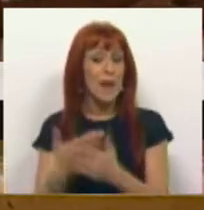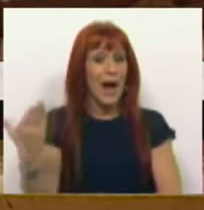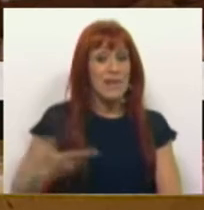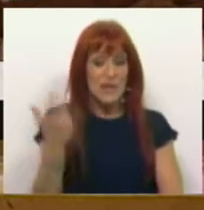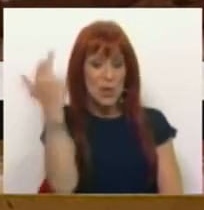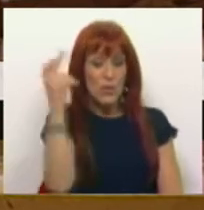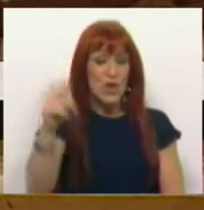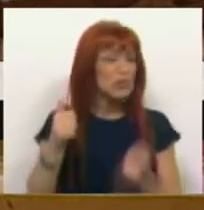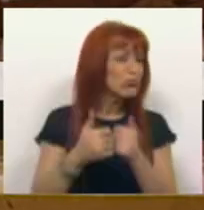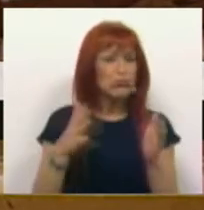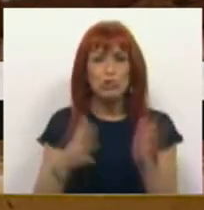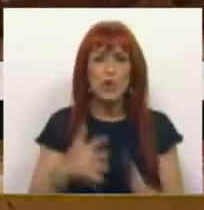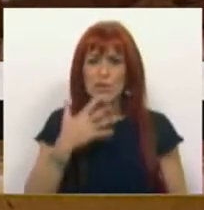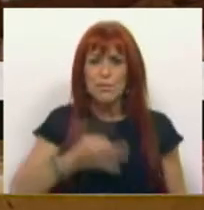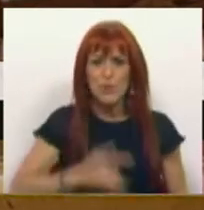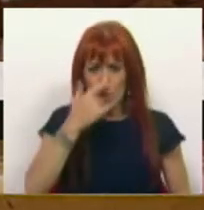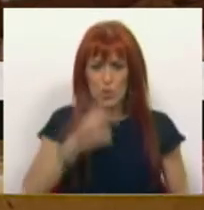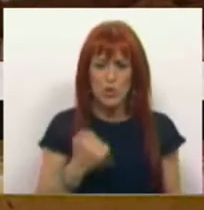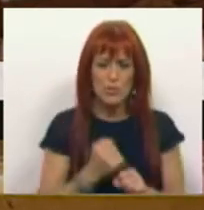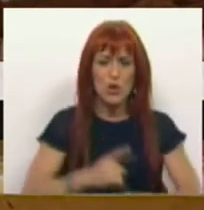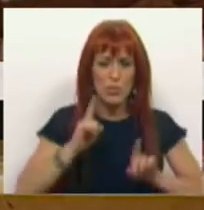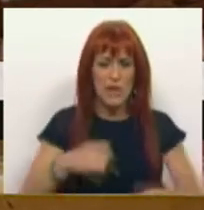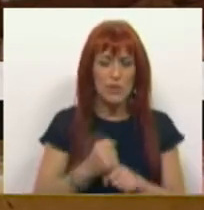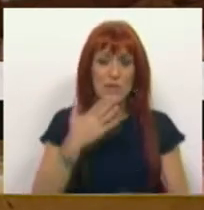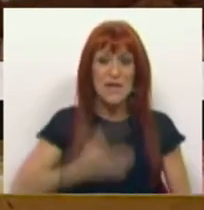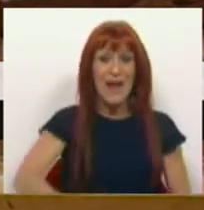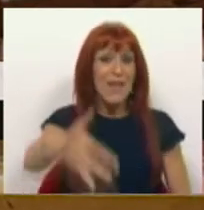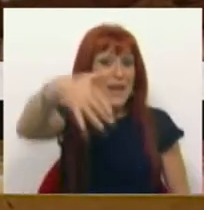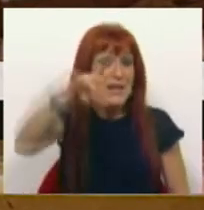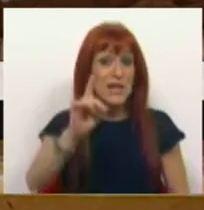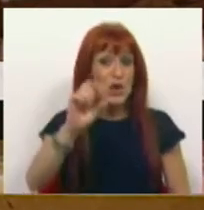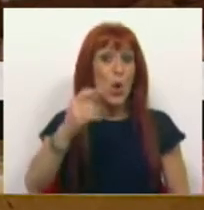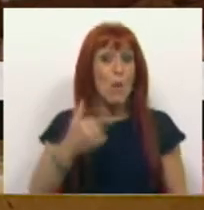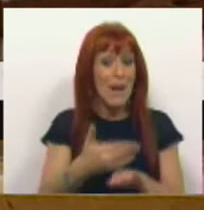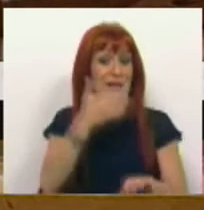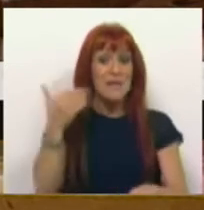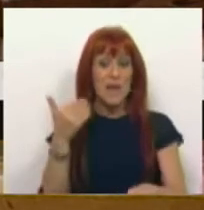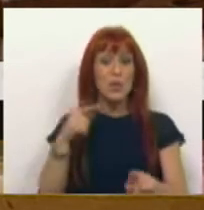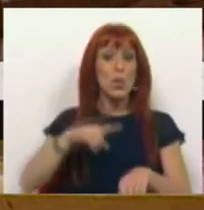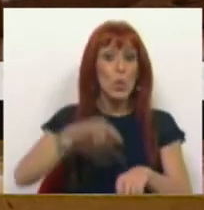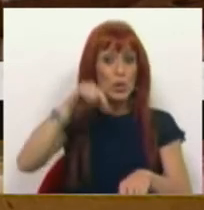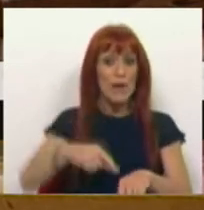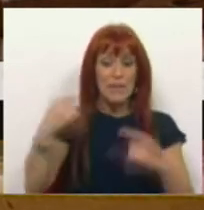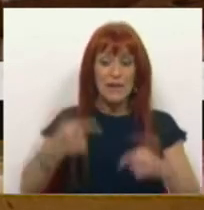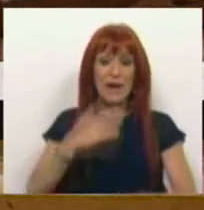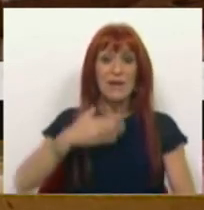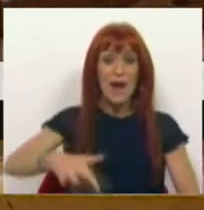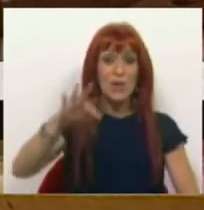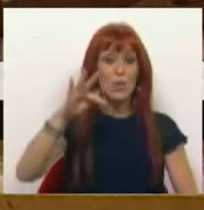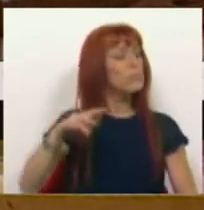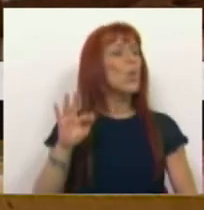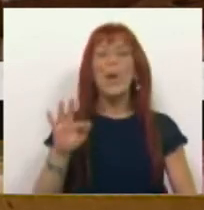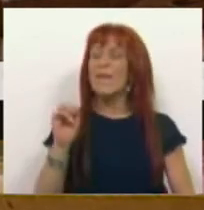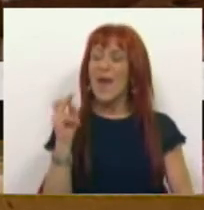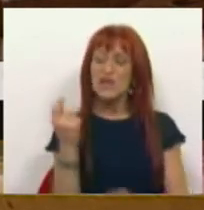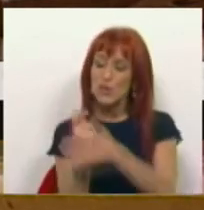direito à reforma para todos os trabalhadores que começaram a trabalhar aos 16 anos ou mais cedo, no momento em que tenham 40 anos de